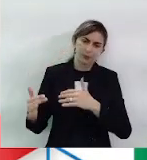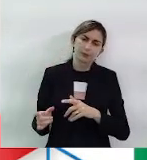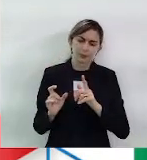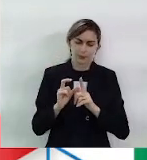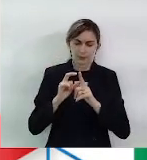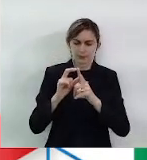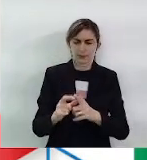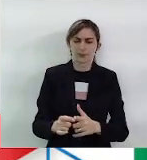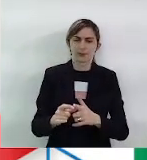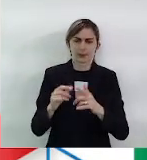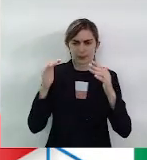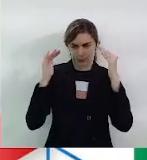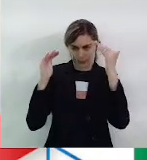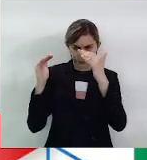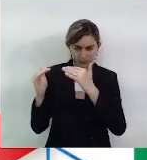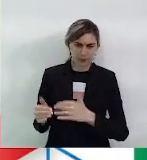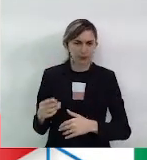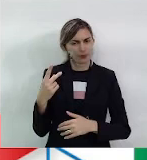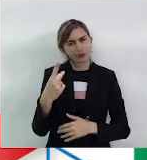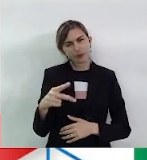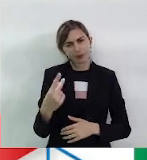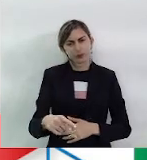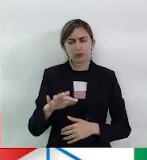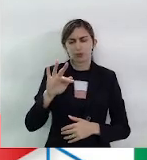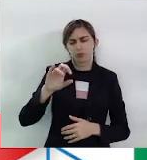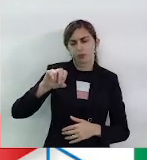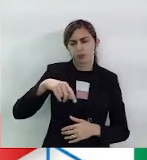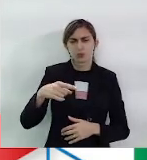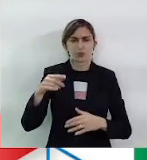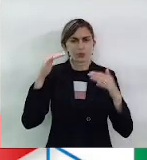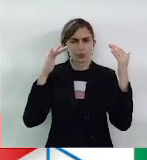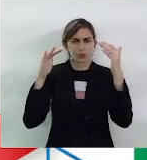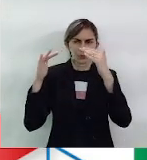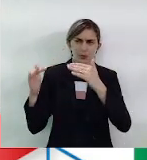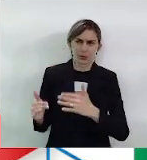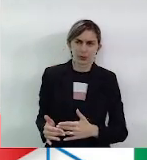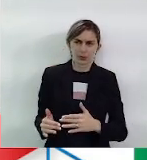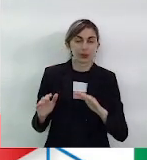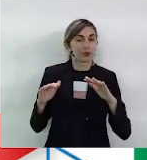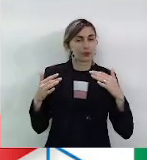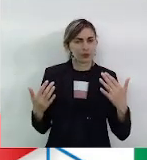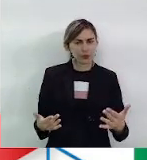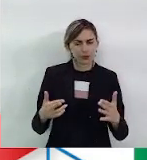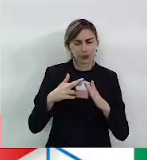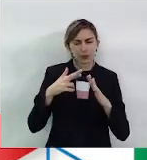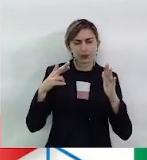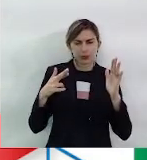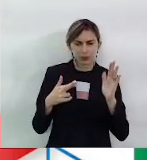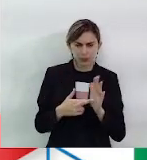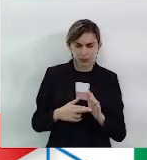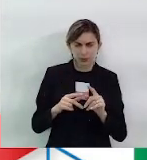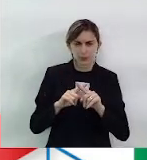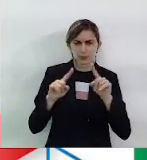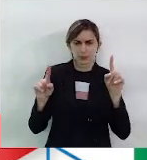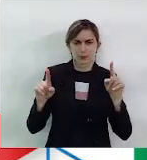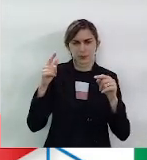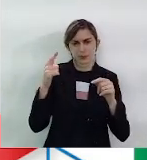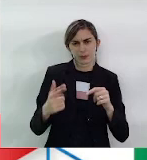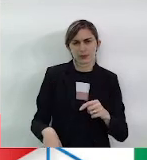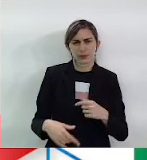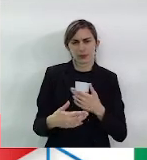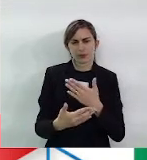palavra obediente. Eles foram obedientes às regras. Mais uma vez,